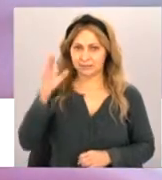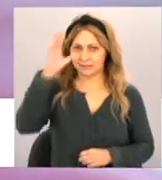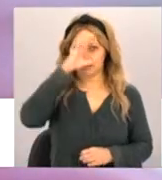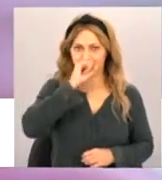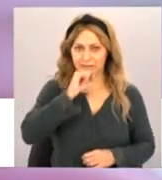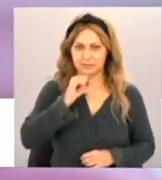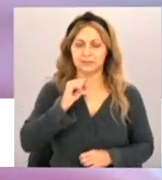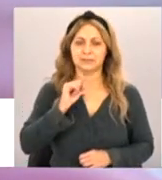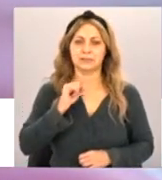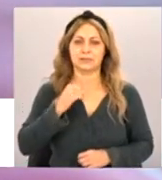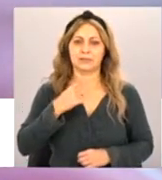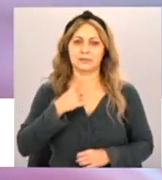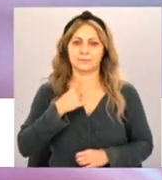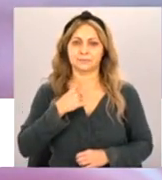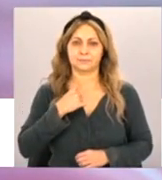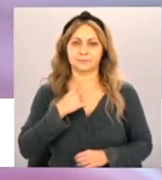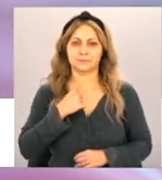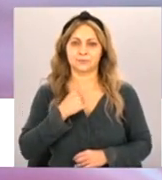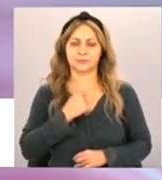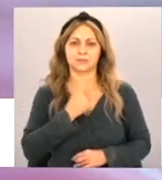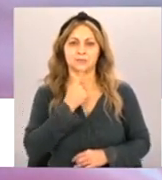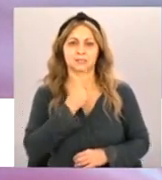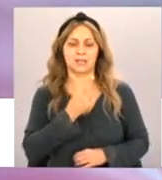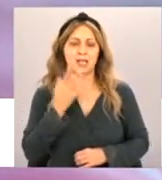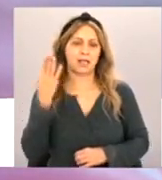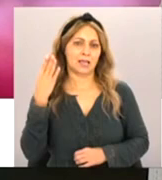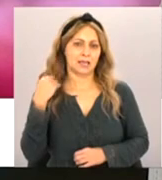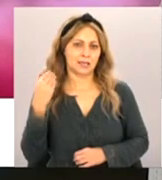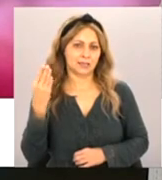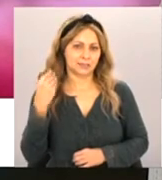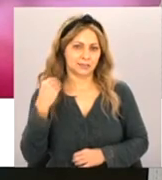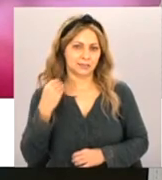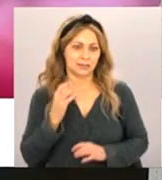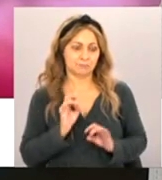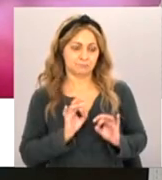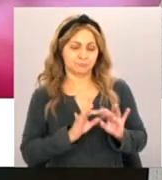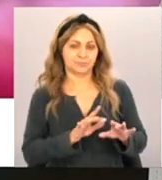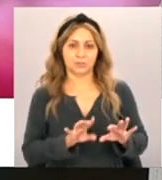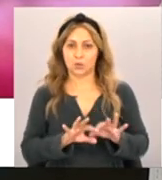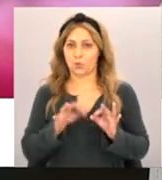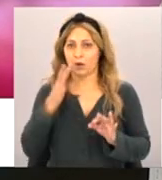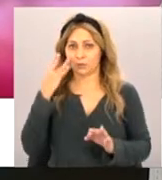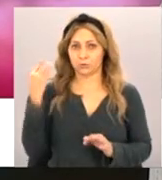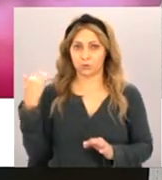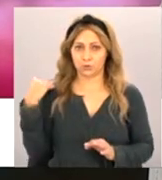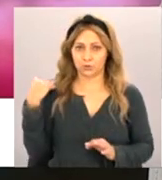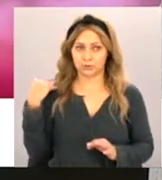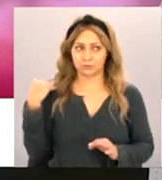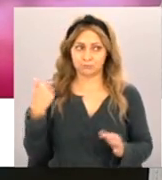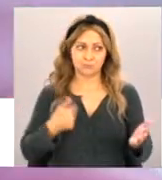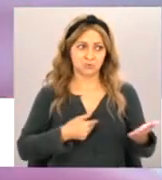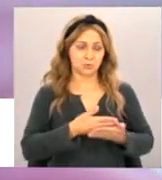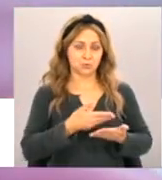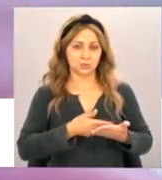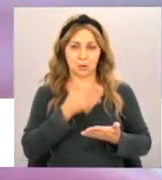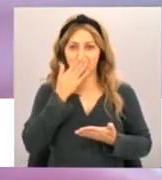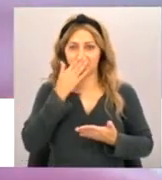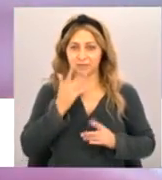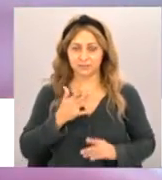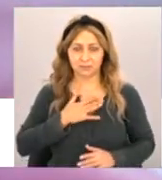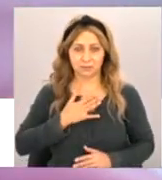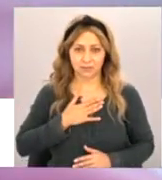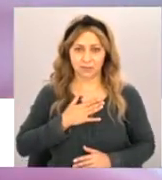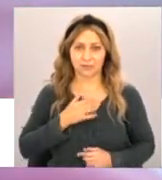ainda agora aqui a Catarina Catarina o sul para canto exatamente como António Costa hora nós precisamos um